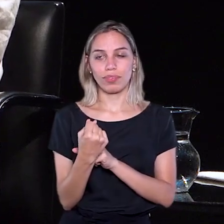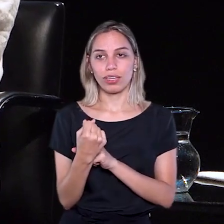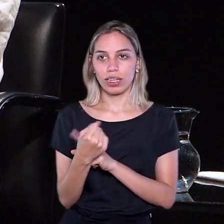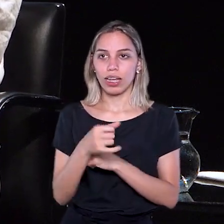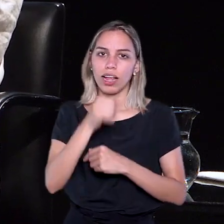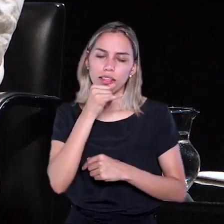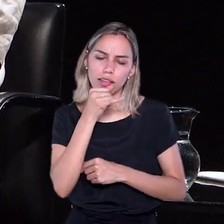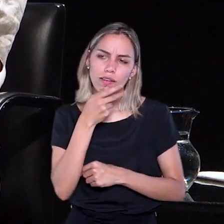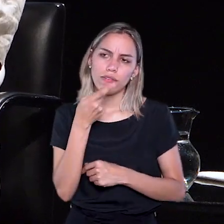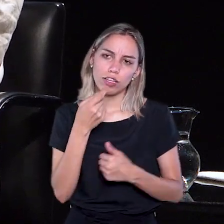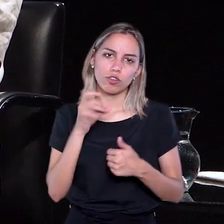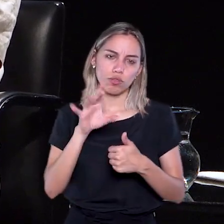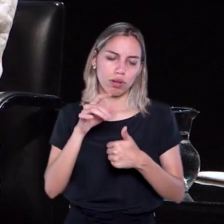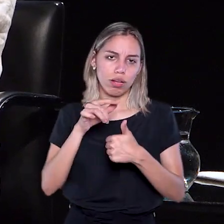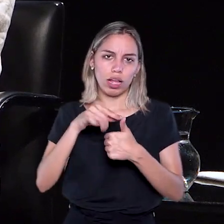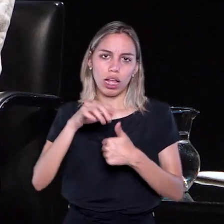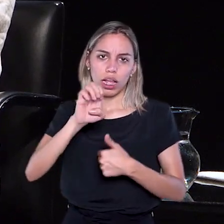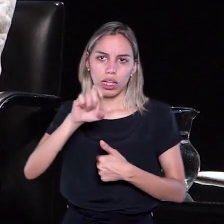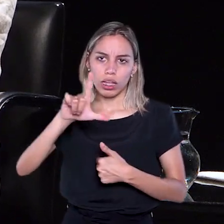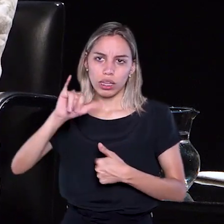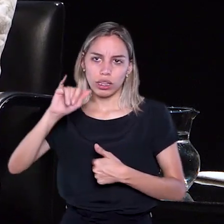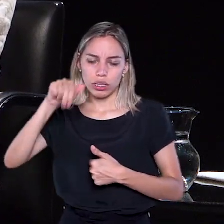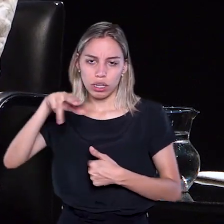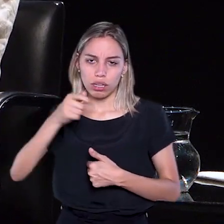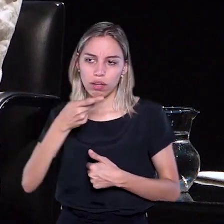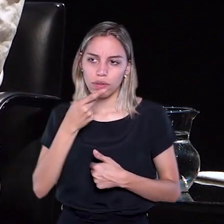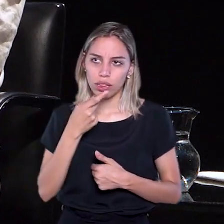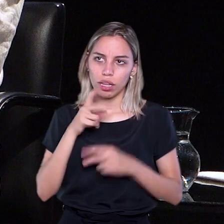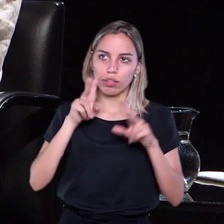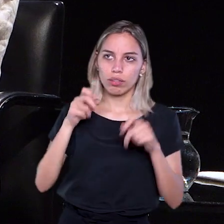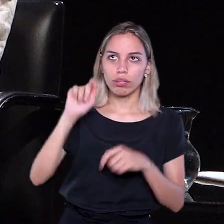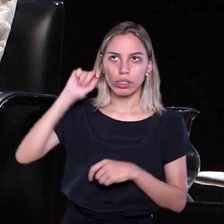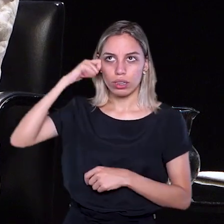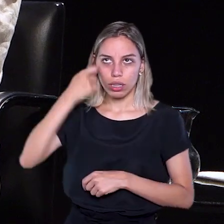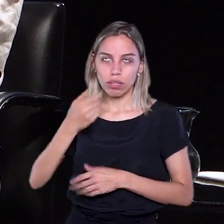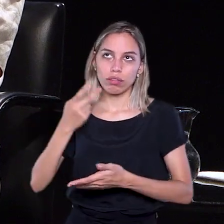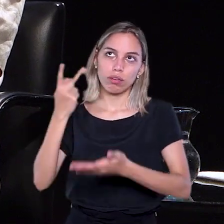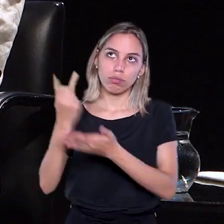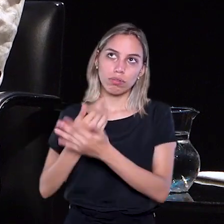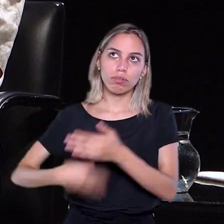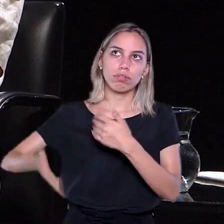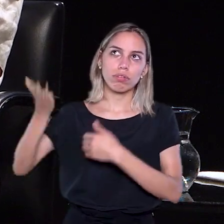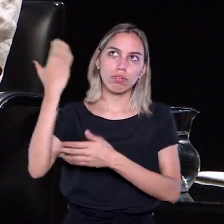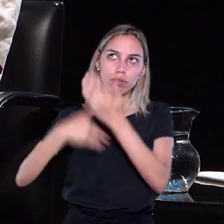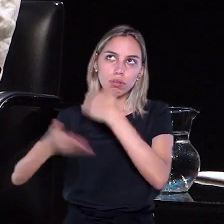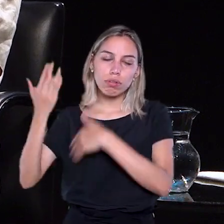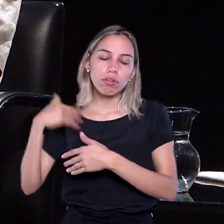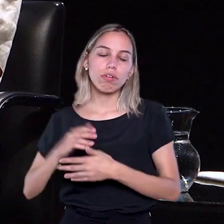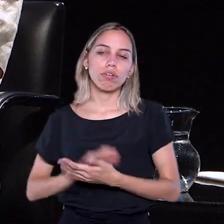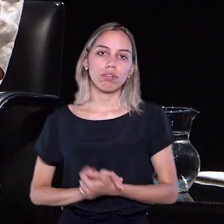ouvir a Eliane falar sobre o Cais do Valongo e sobre tudo que aconteceu, que foi uma